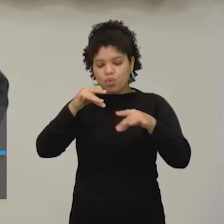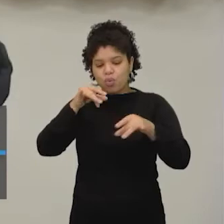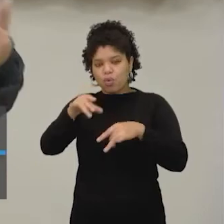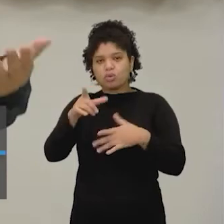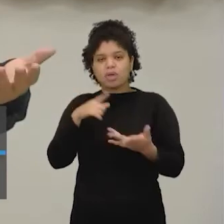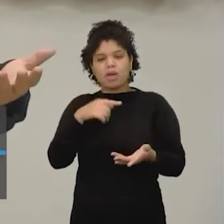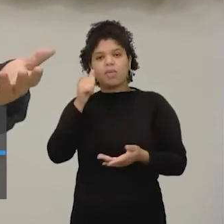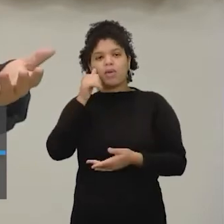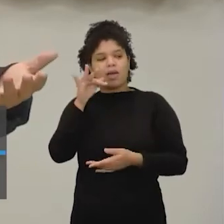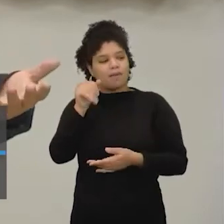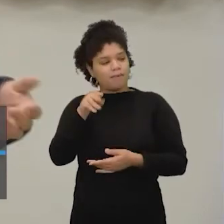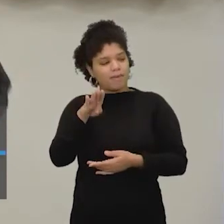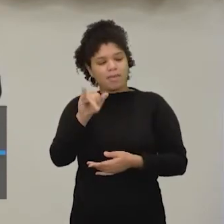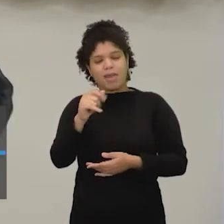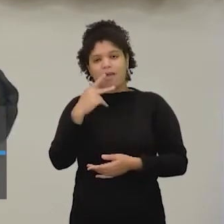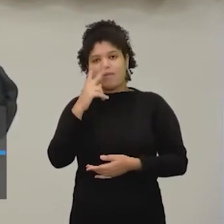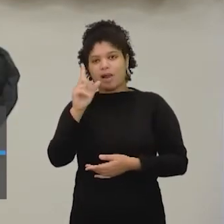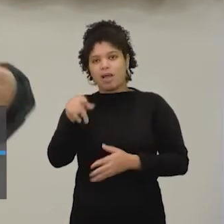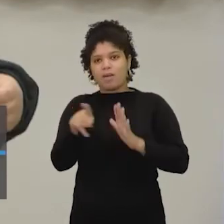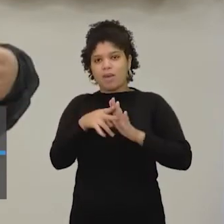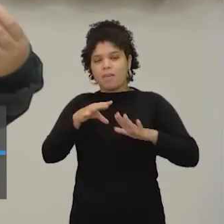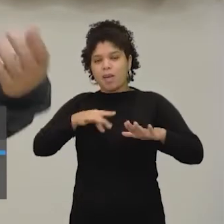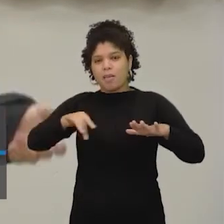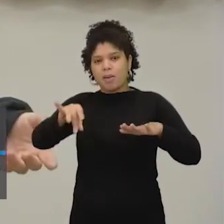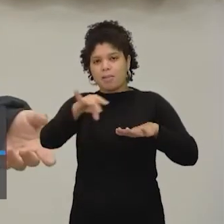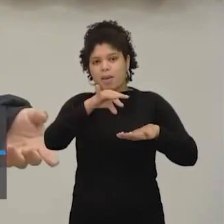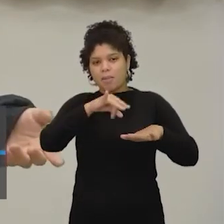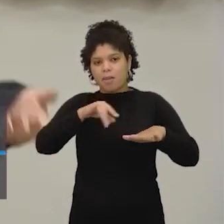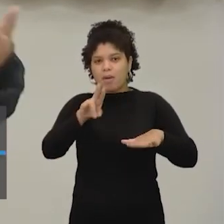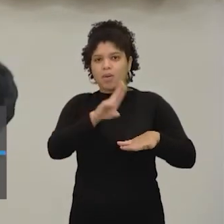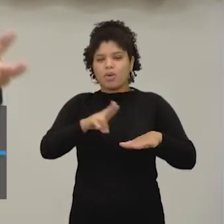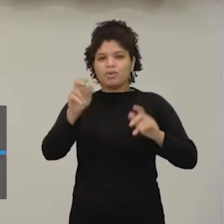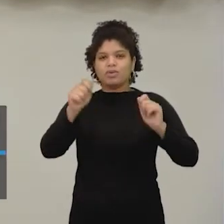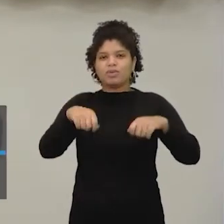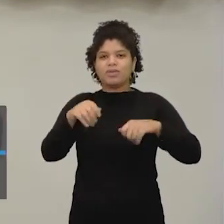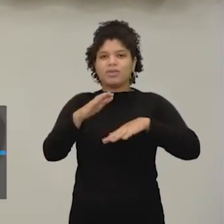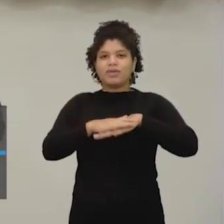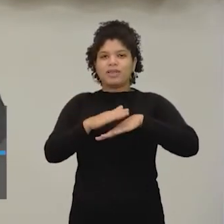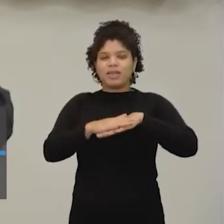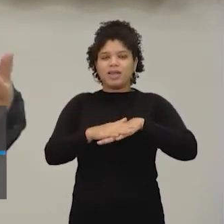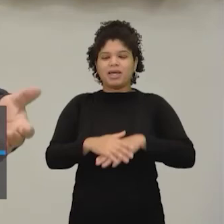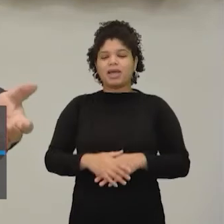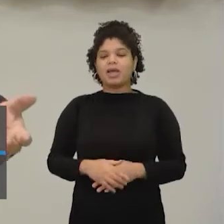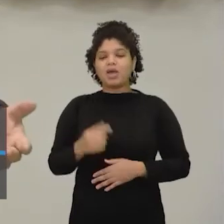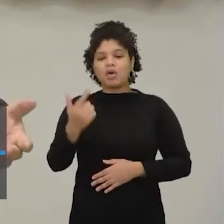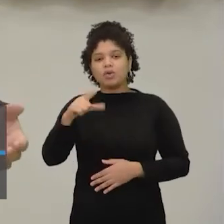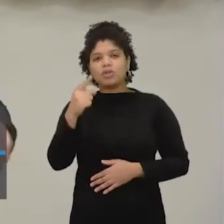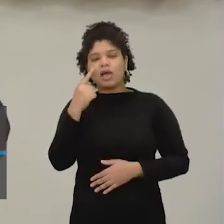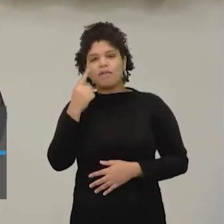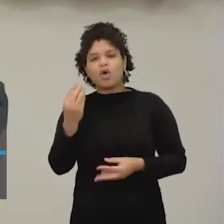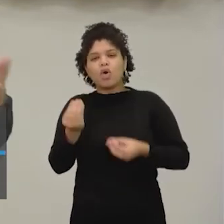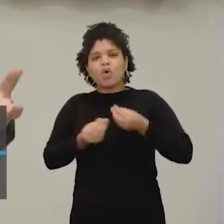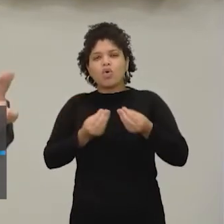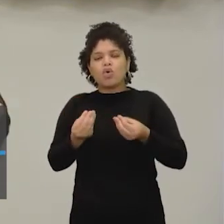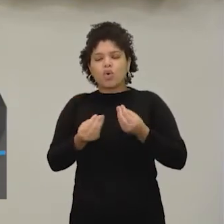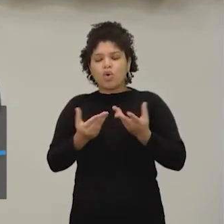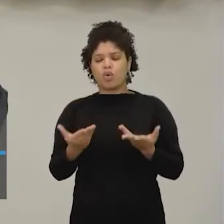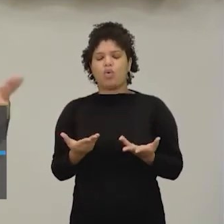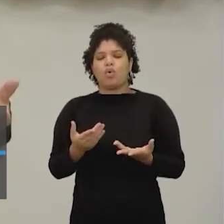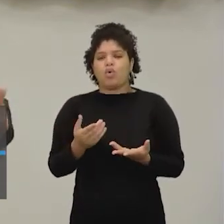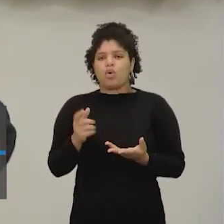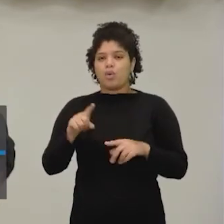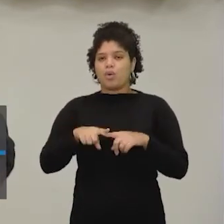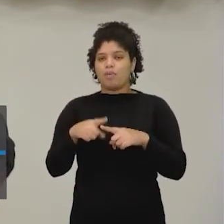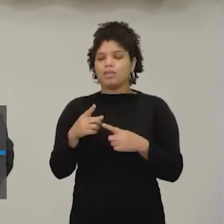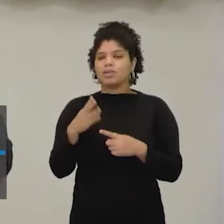sal de cozinha é um dos usos do sal. Tem outros usos também que a gente vai ver durante a aula, mas de cozinha é